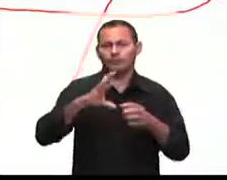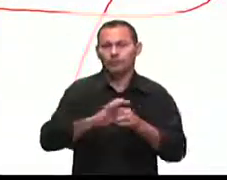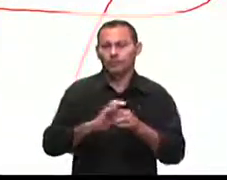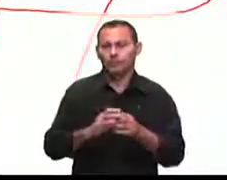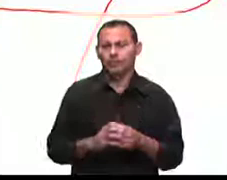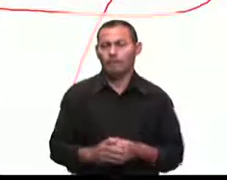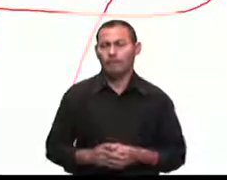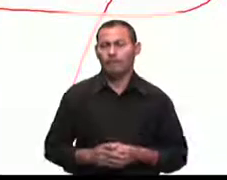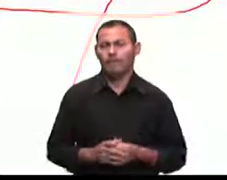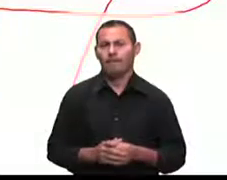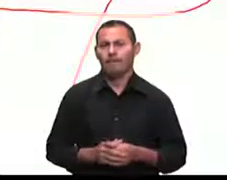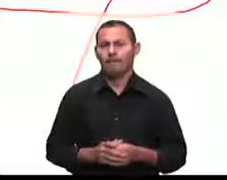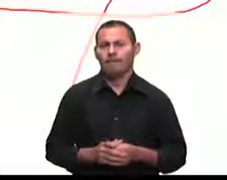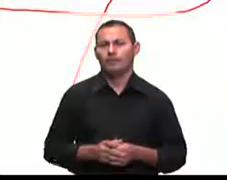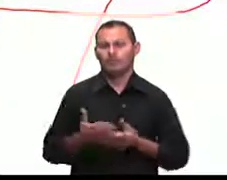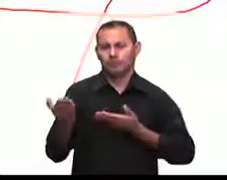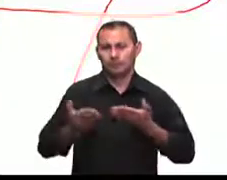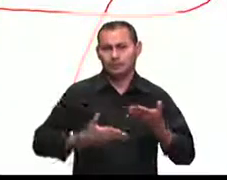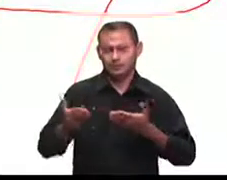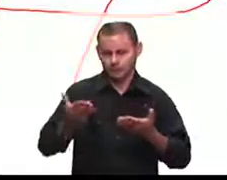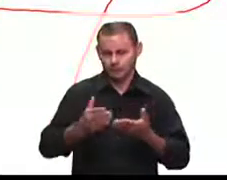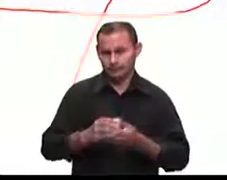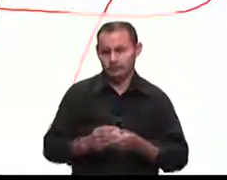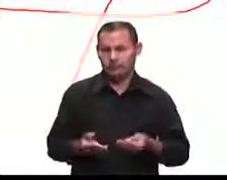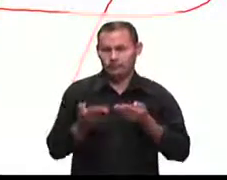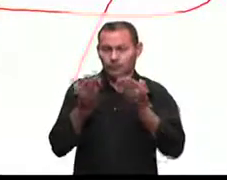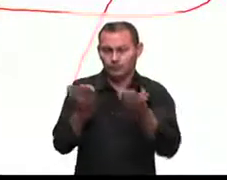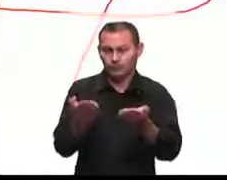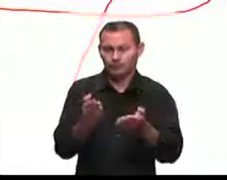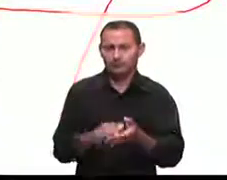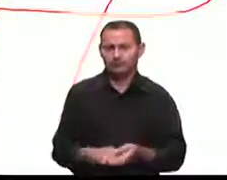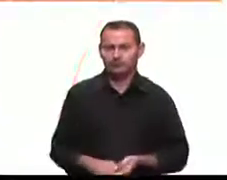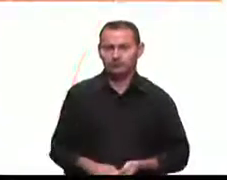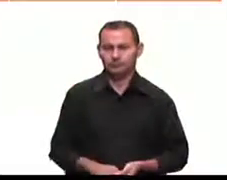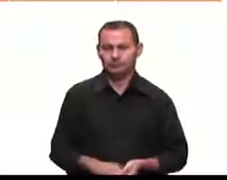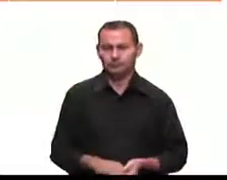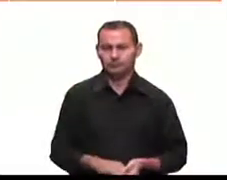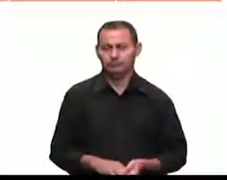relação aos serviços ofertados.